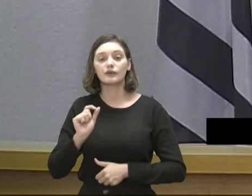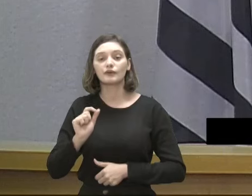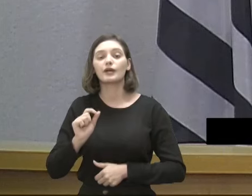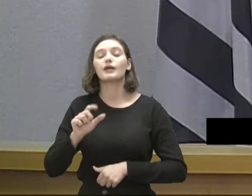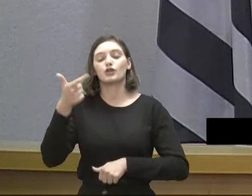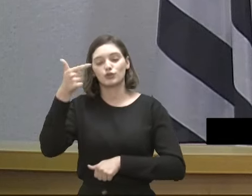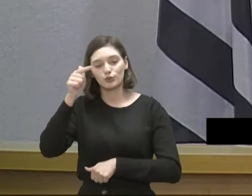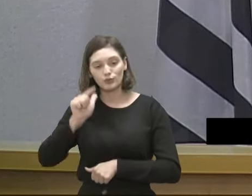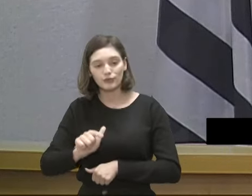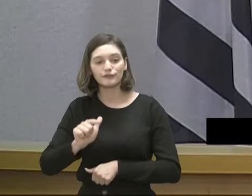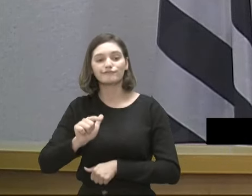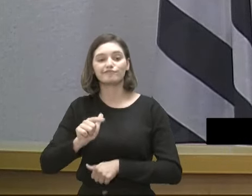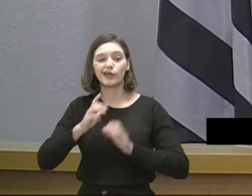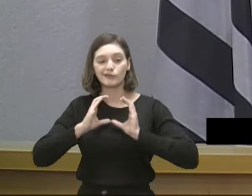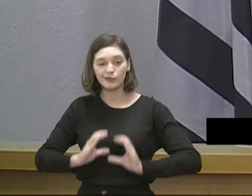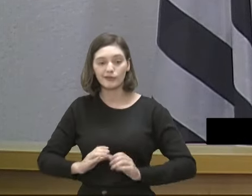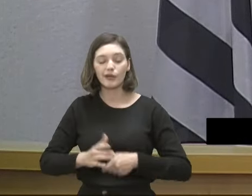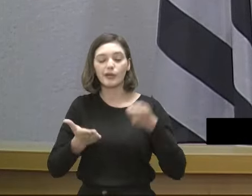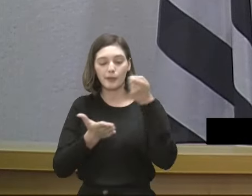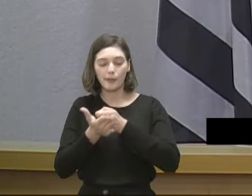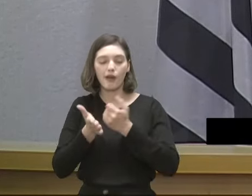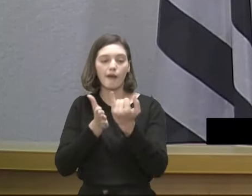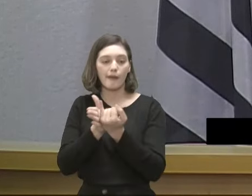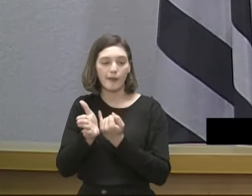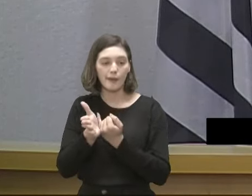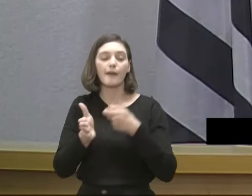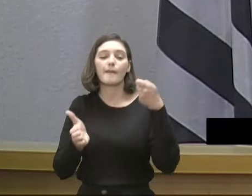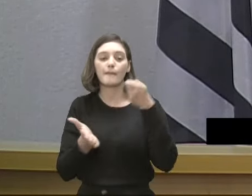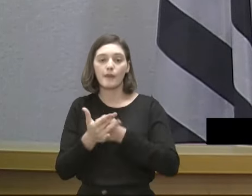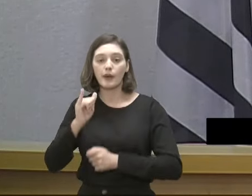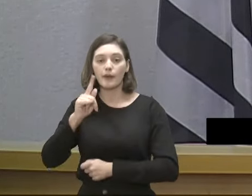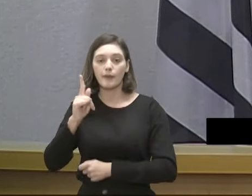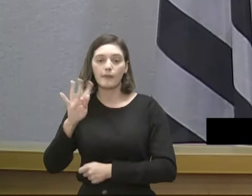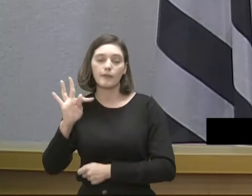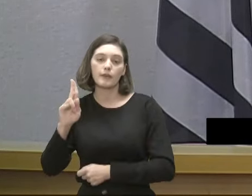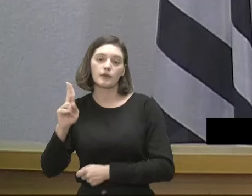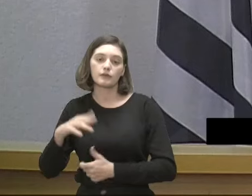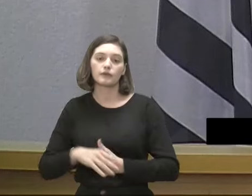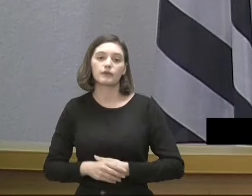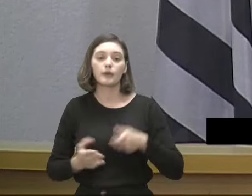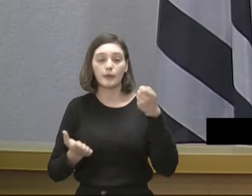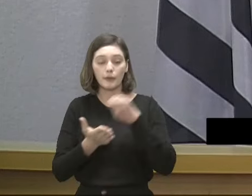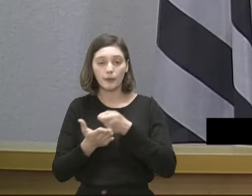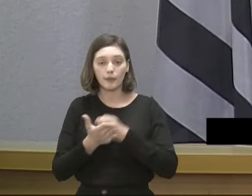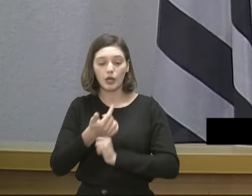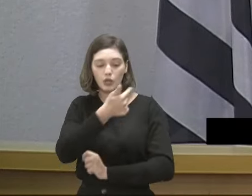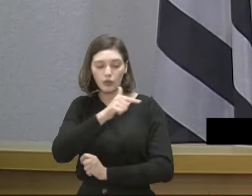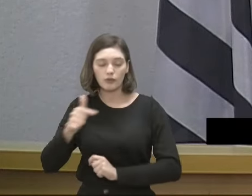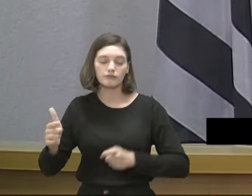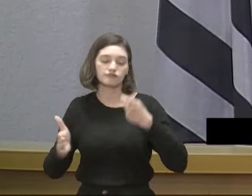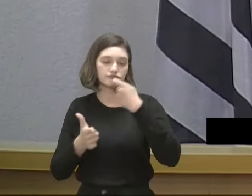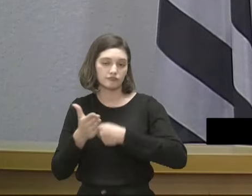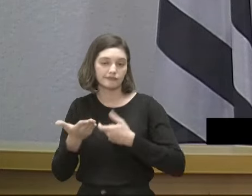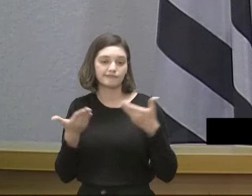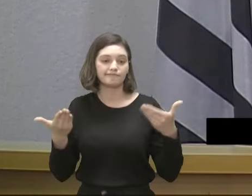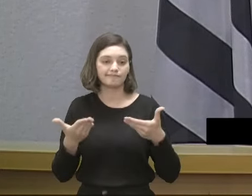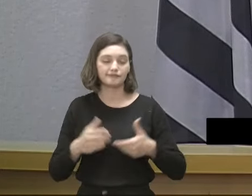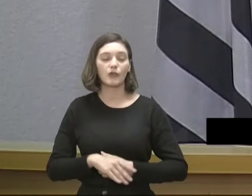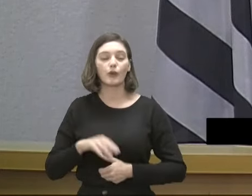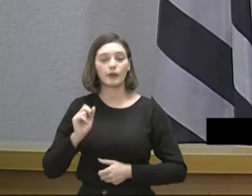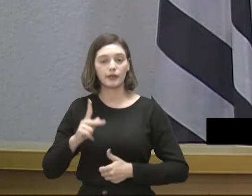uma vez, o munícipe que paga o seu imposto, paga o seu IPTU, paga o seu ISS, paga os outros taxas e tarifas, tá